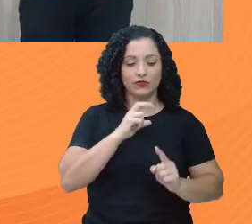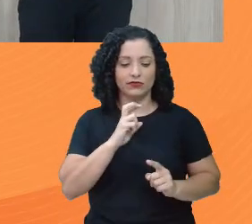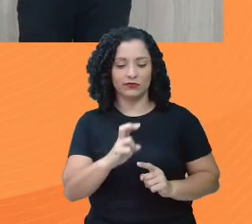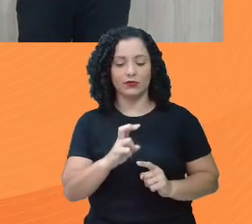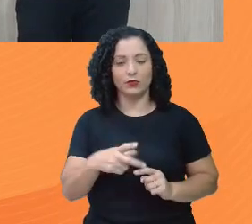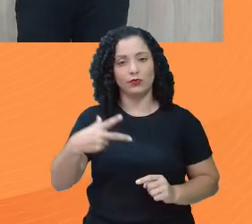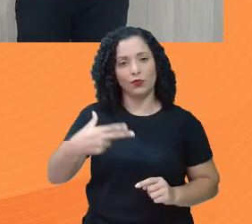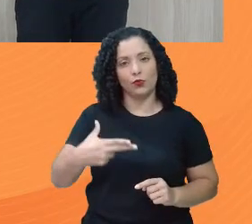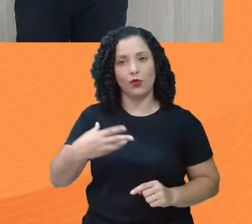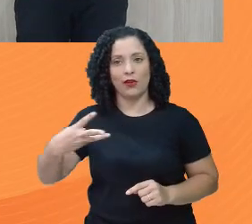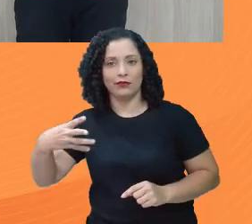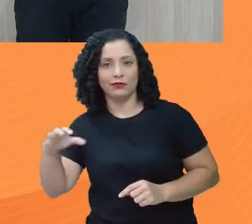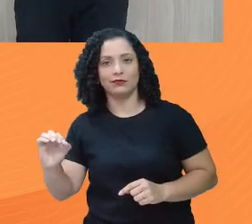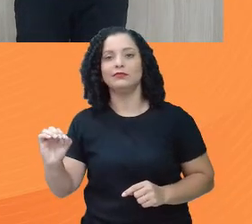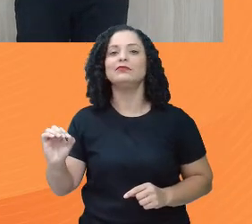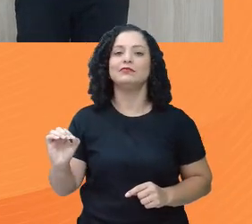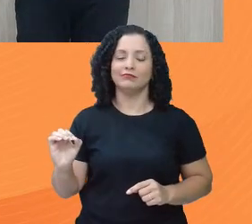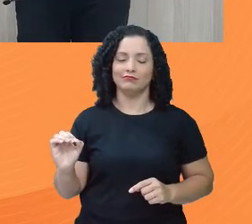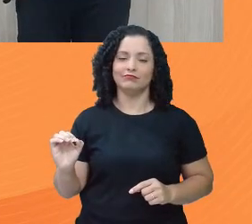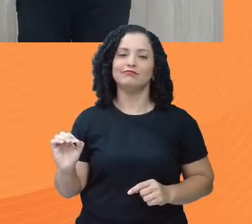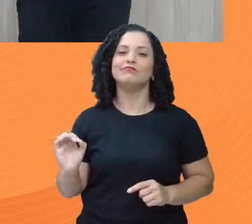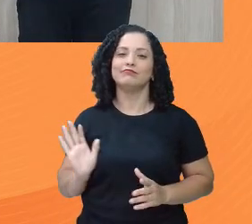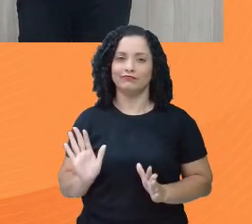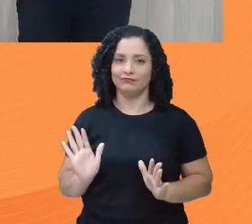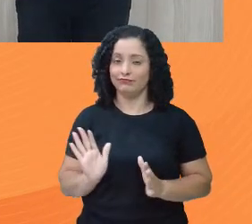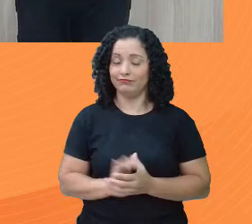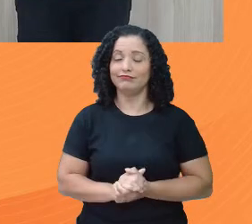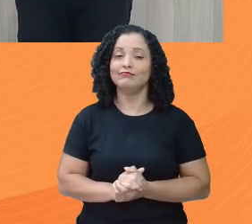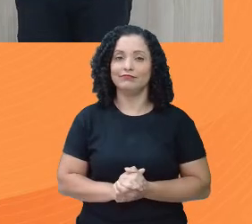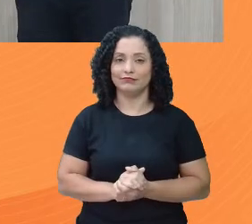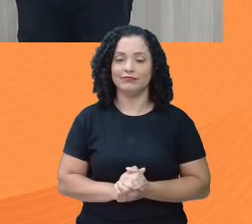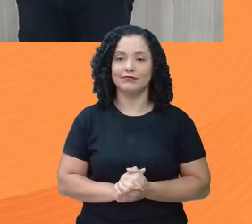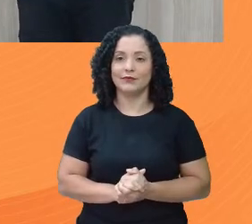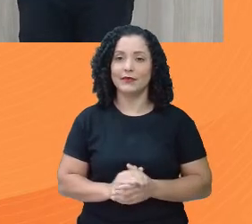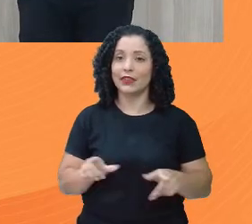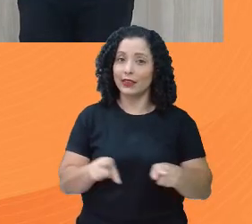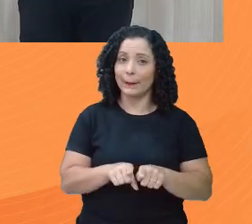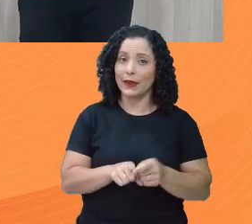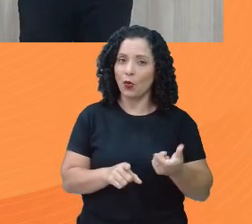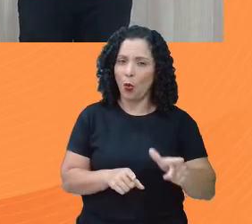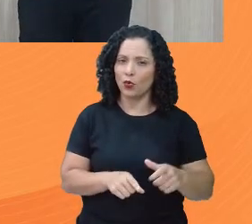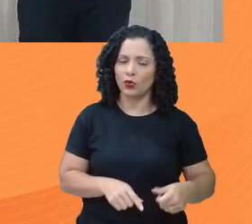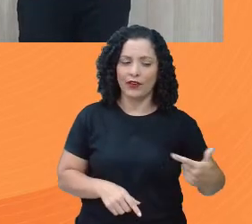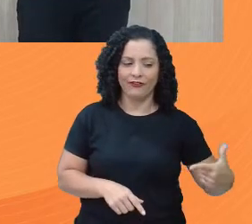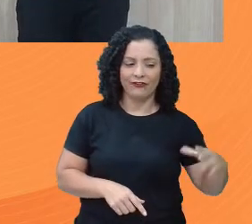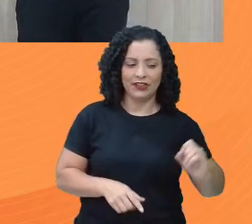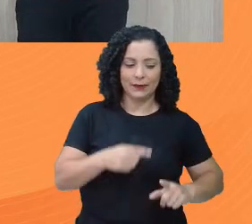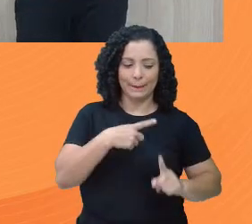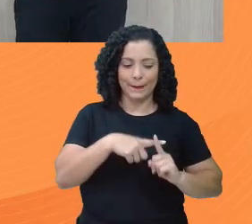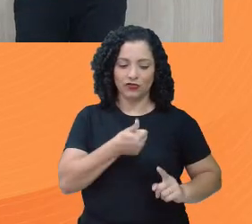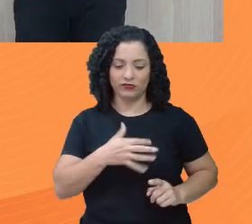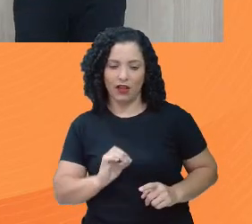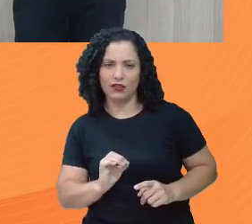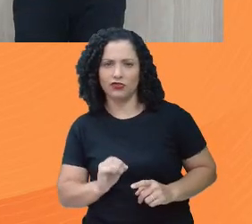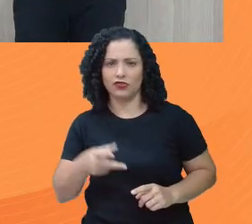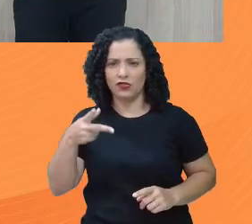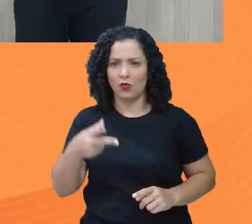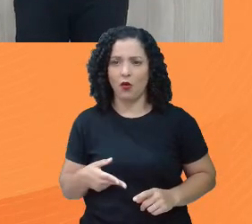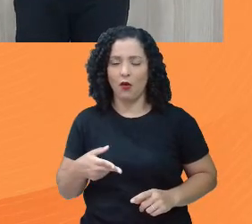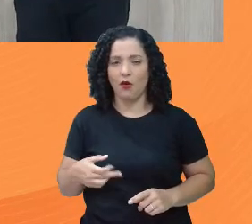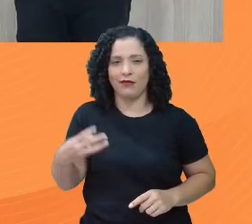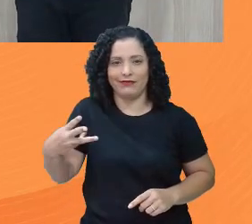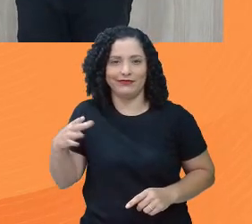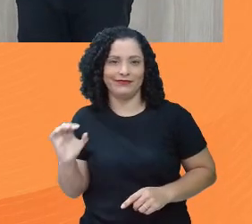5. 25 mais 5 é igual a 30, certo? Outra solução, 20 mais 10. 20